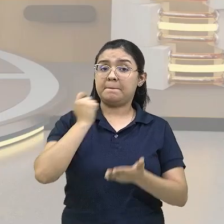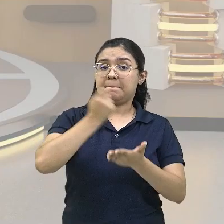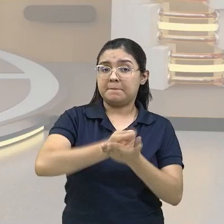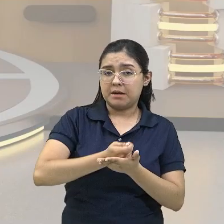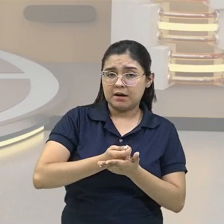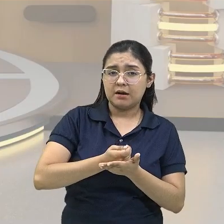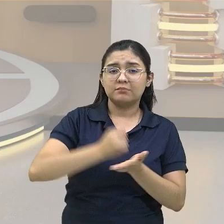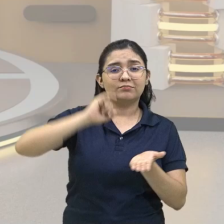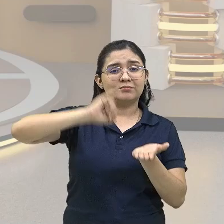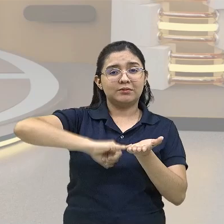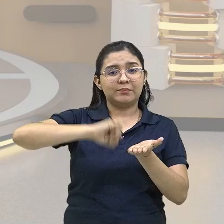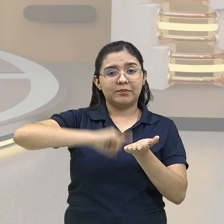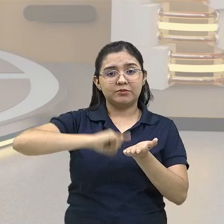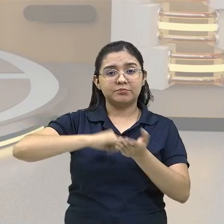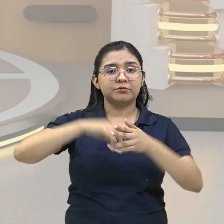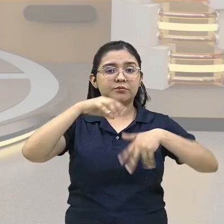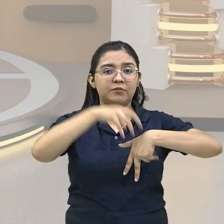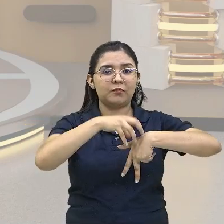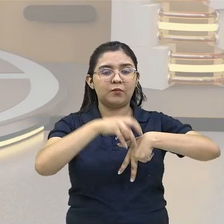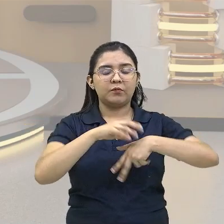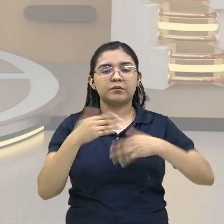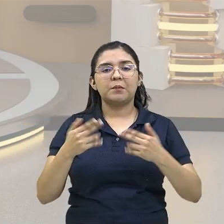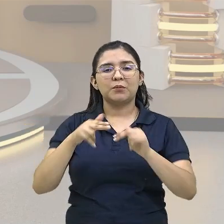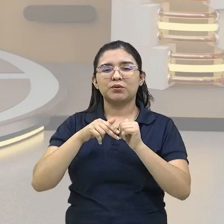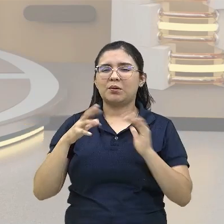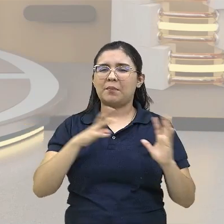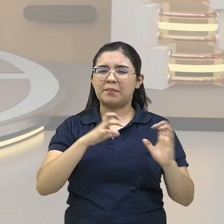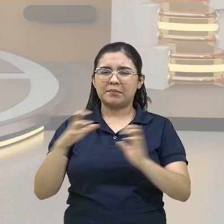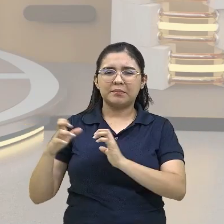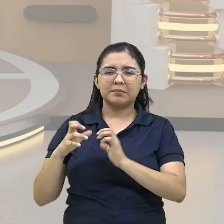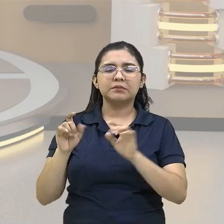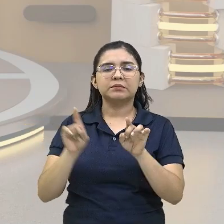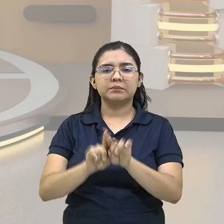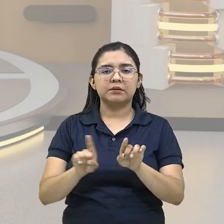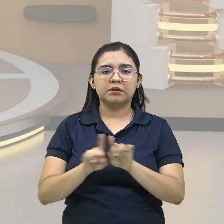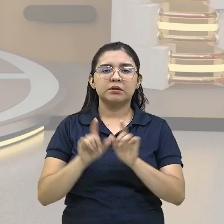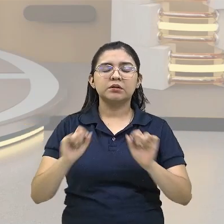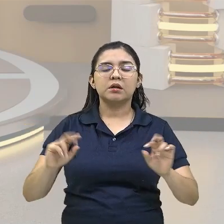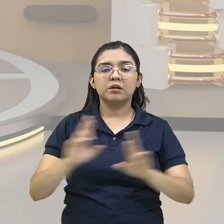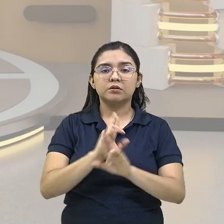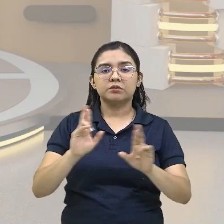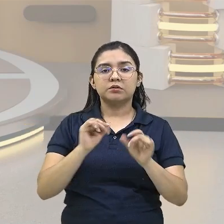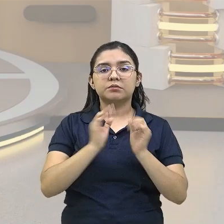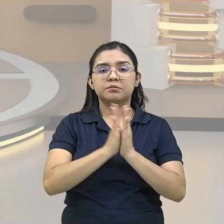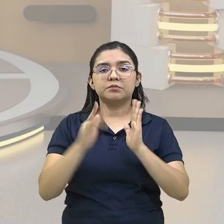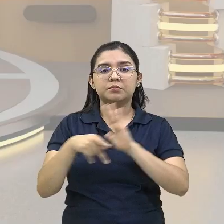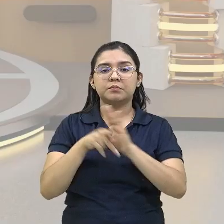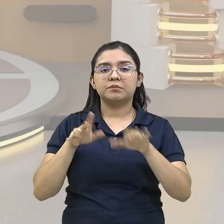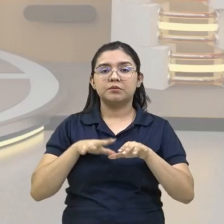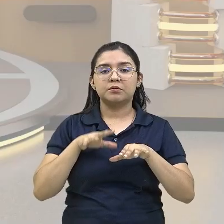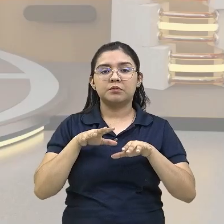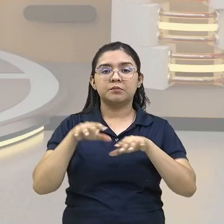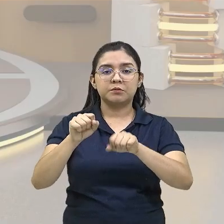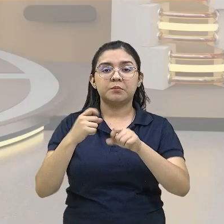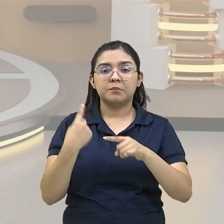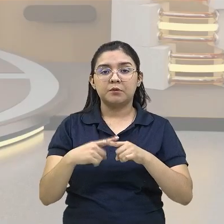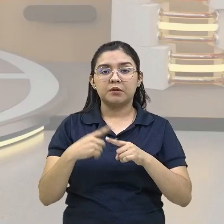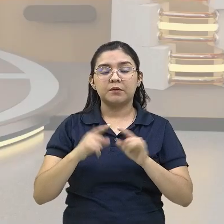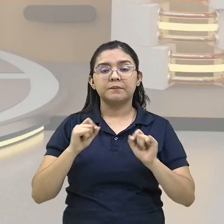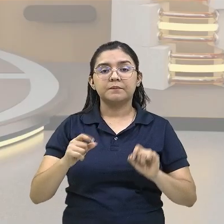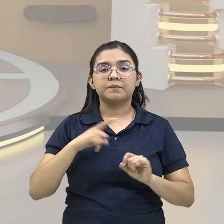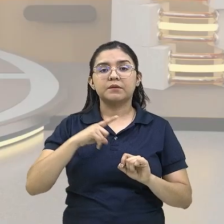impostos para a coroa portuguesa. Isso virou motivo de briga, e isso também está associado a esse processo de ocupação. Por quê? Porque eles